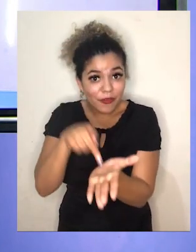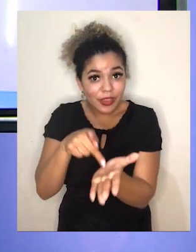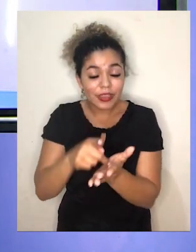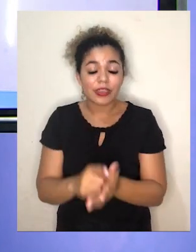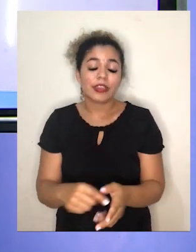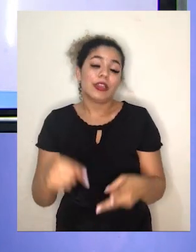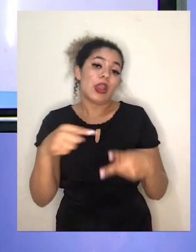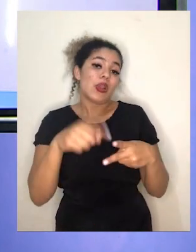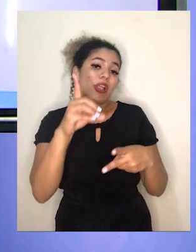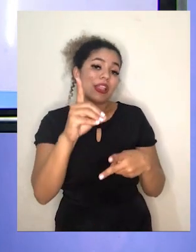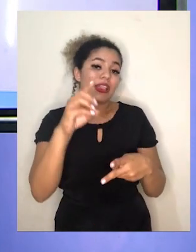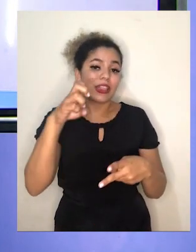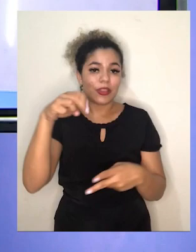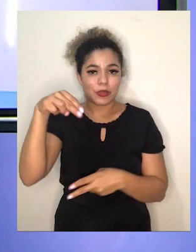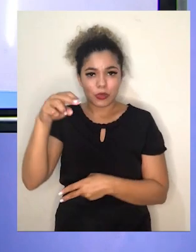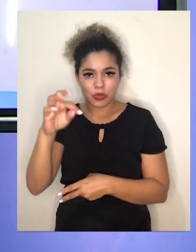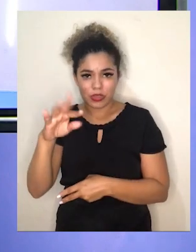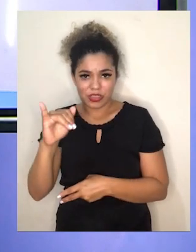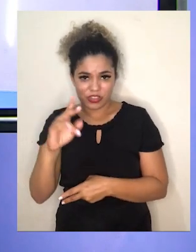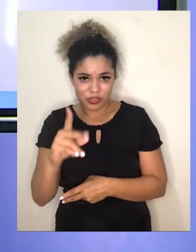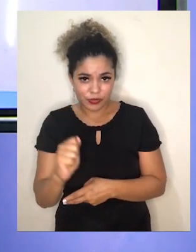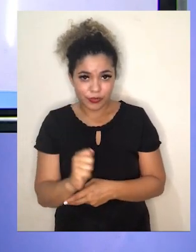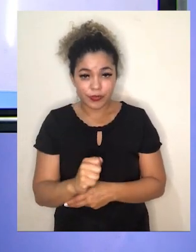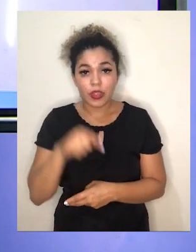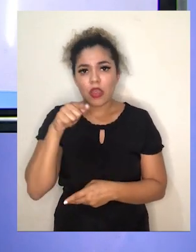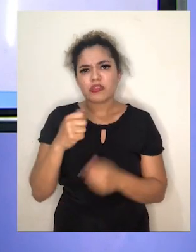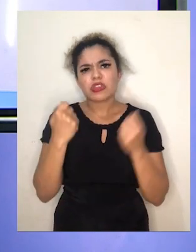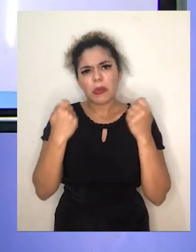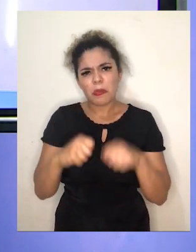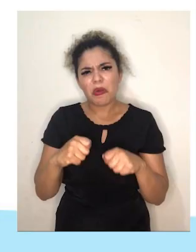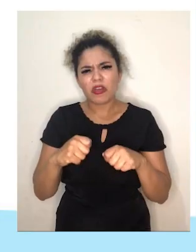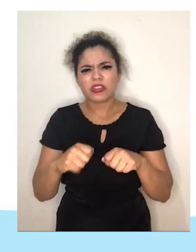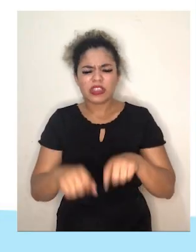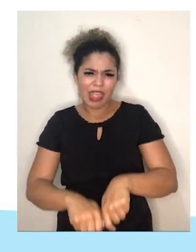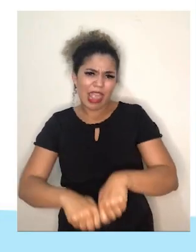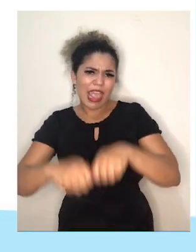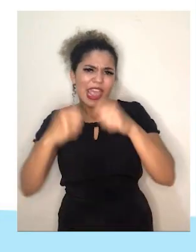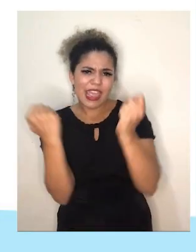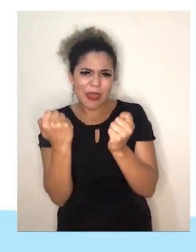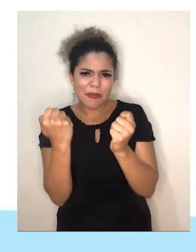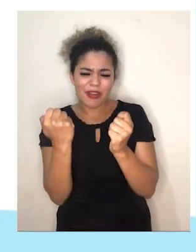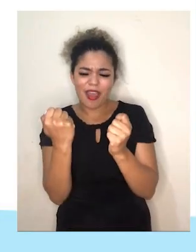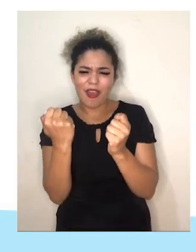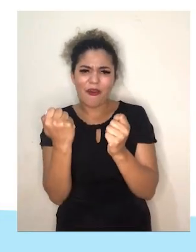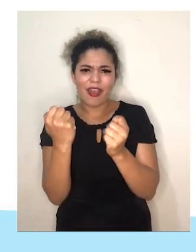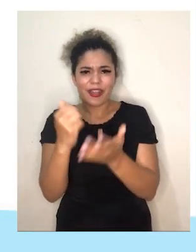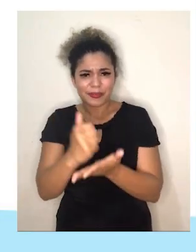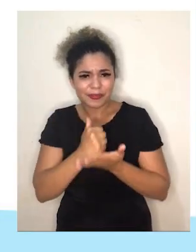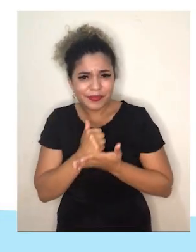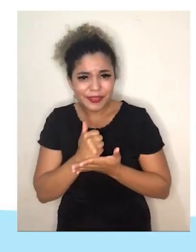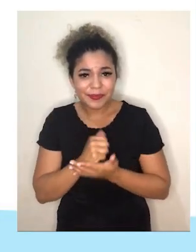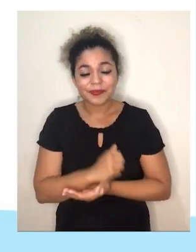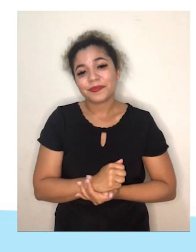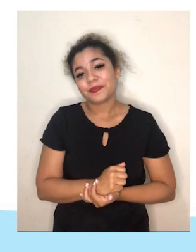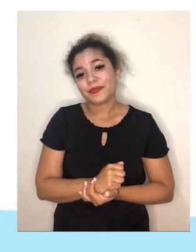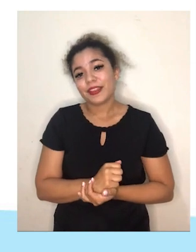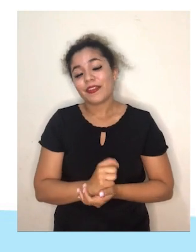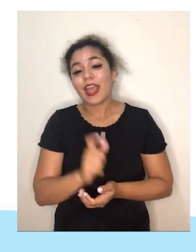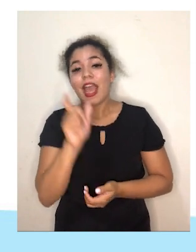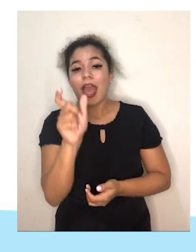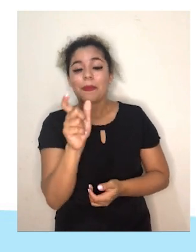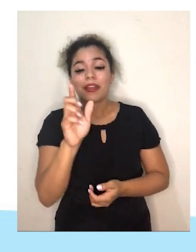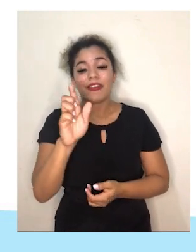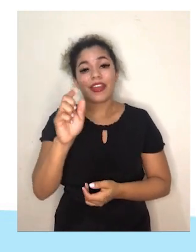denotativo. Você pode quebrar esse galho para mim? A